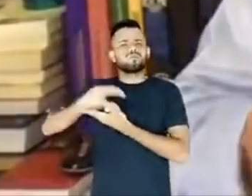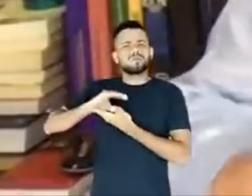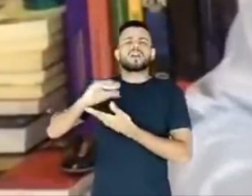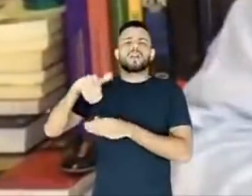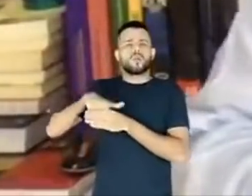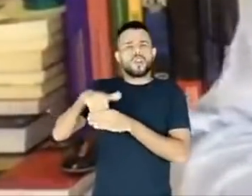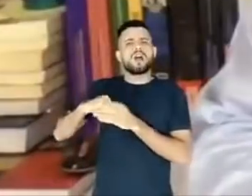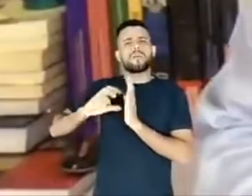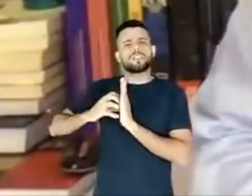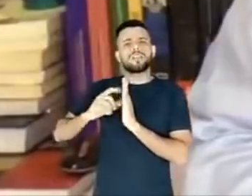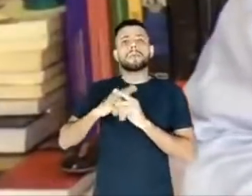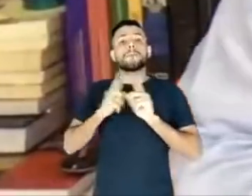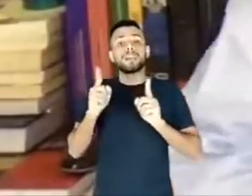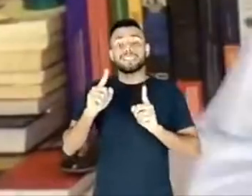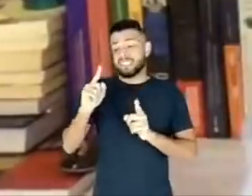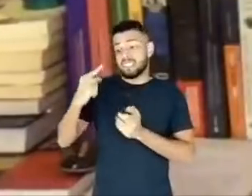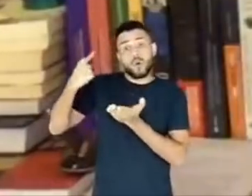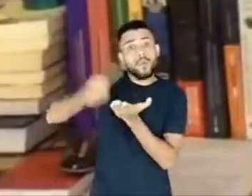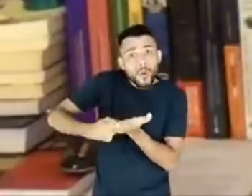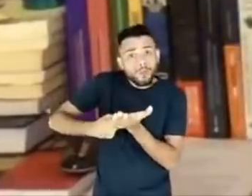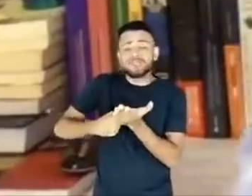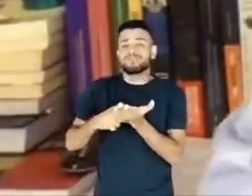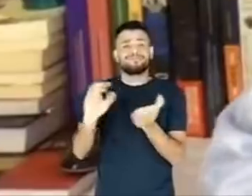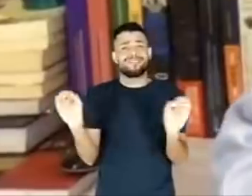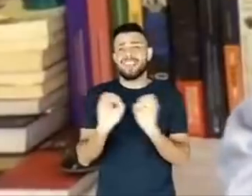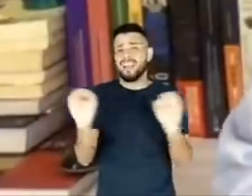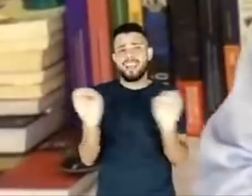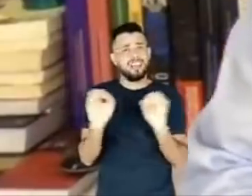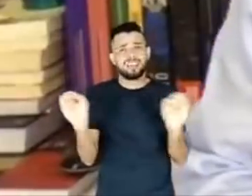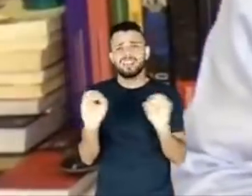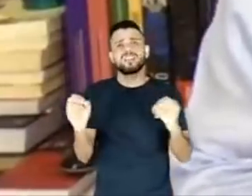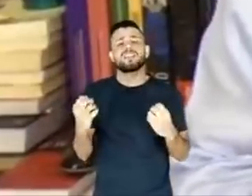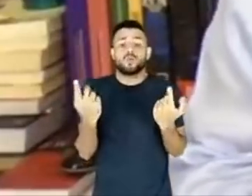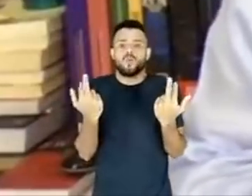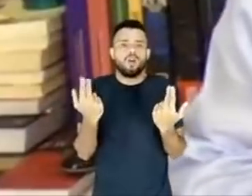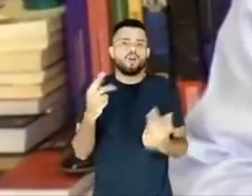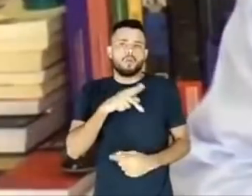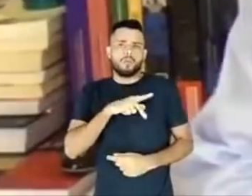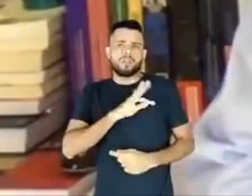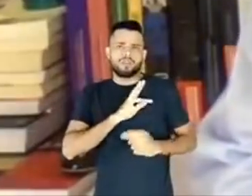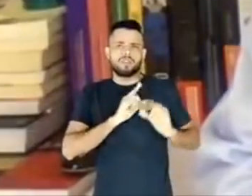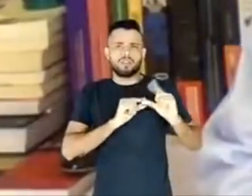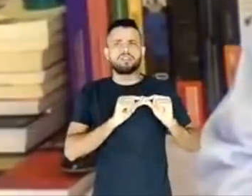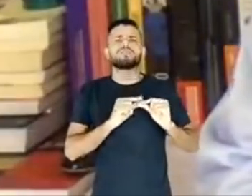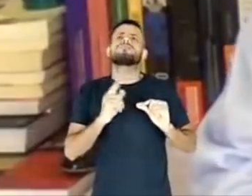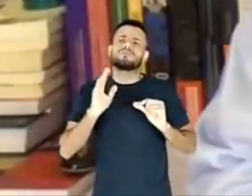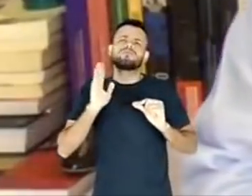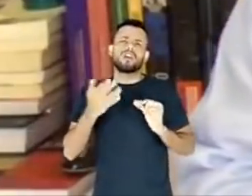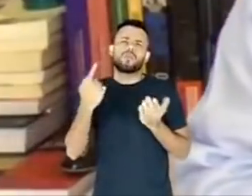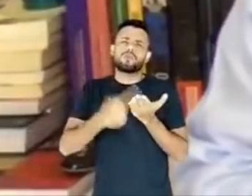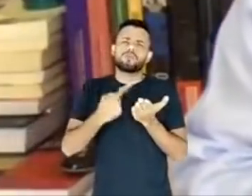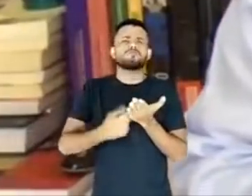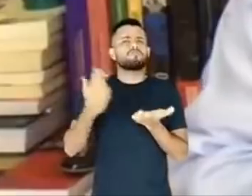nenhum compromisso ideológico como os compromissos que o PT tem assumido publicamente. E eu acho, Gleice, que o